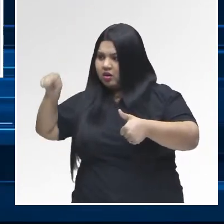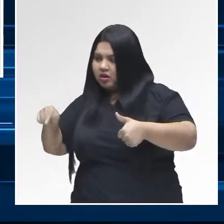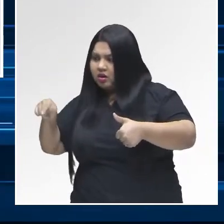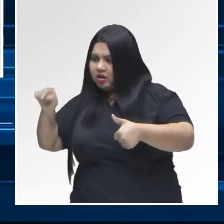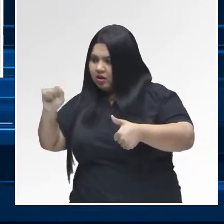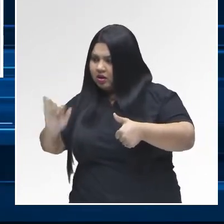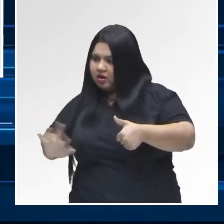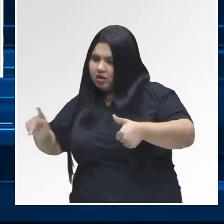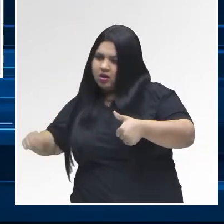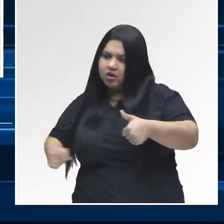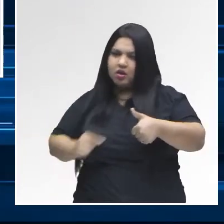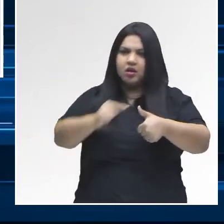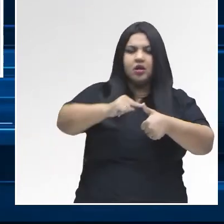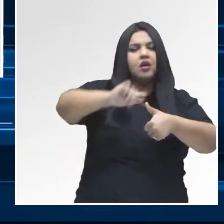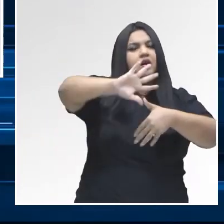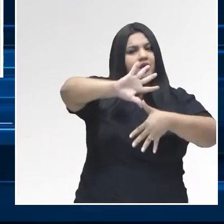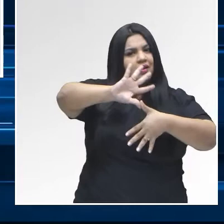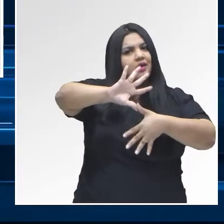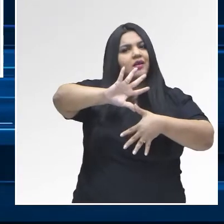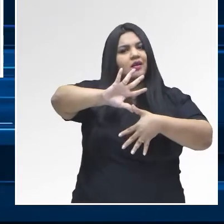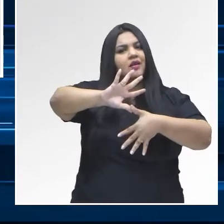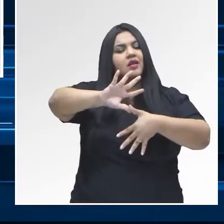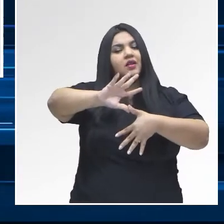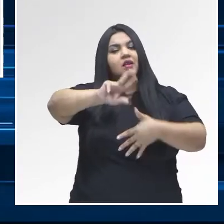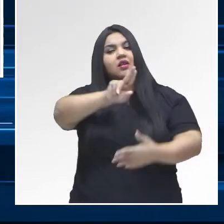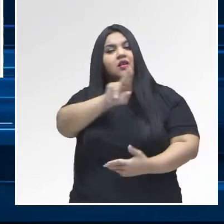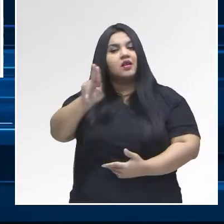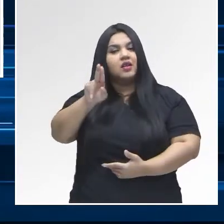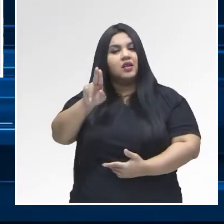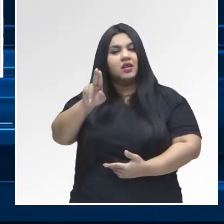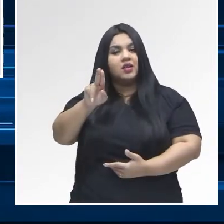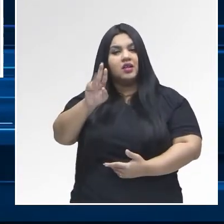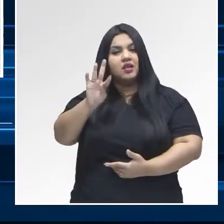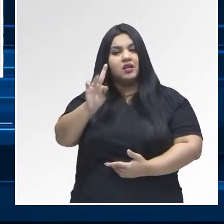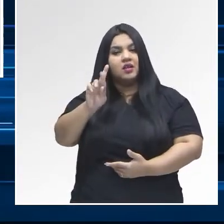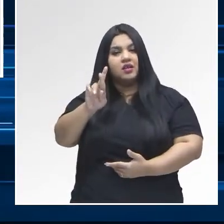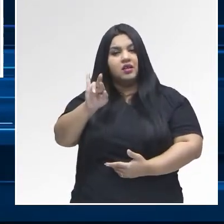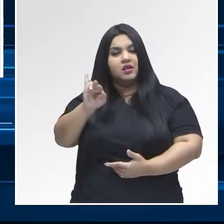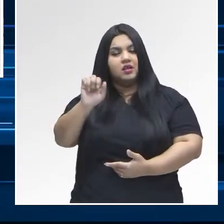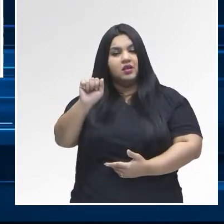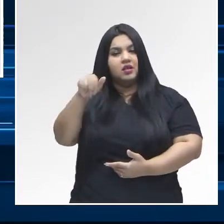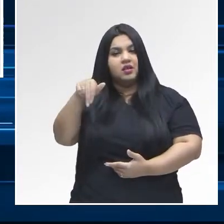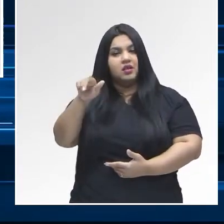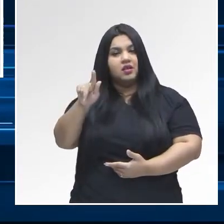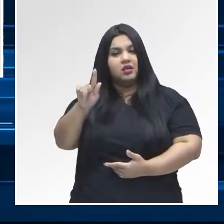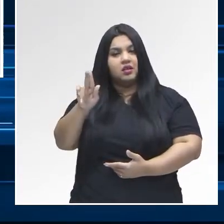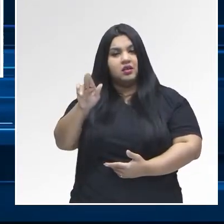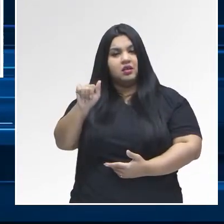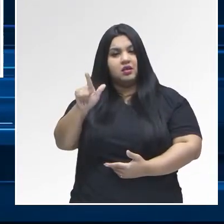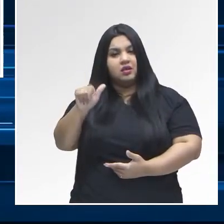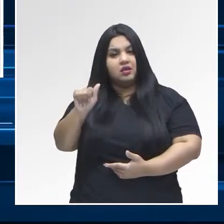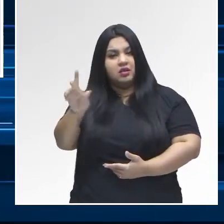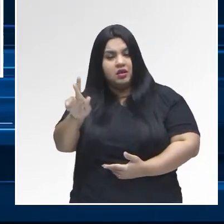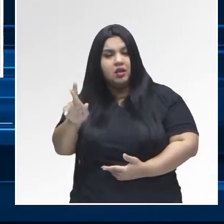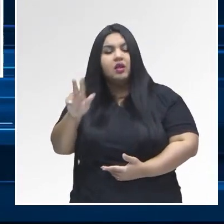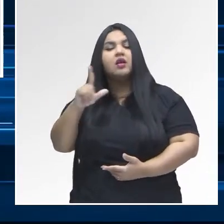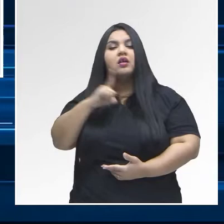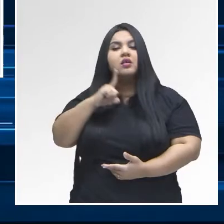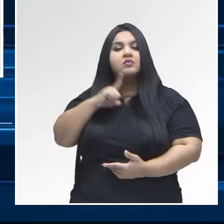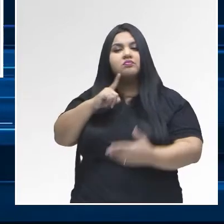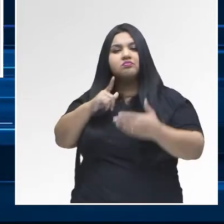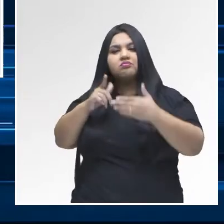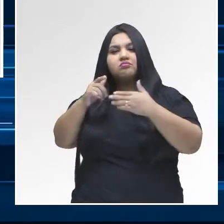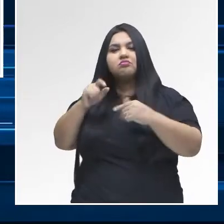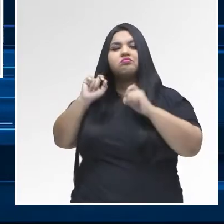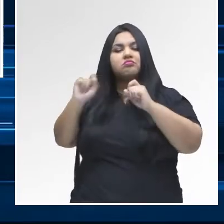três continentes. Então, essa rota vai ser chamada de rota triangular. Então, você tem aí, ó, as rotas para